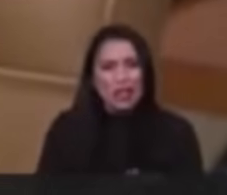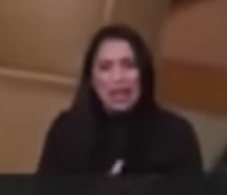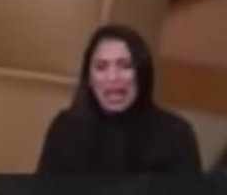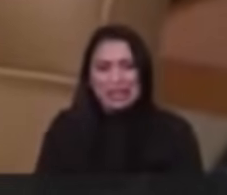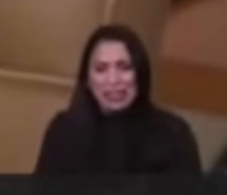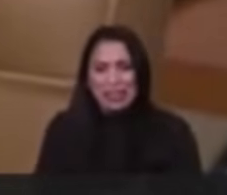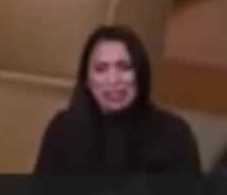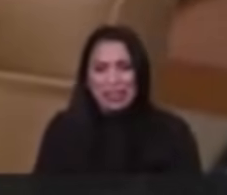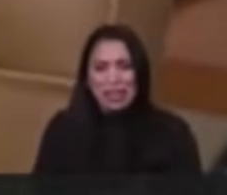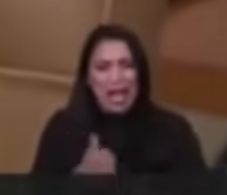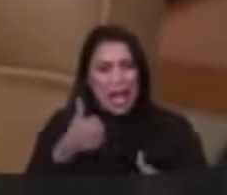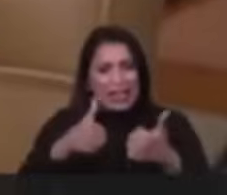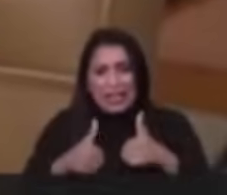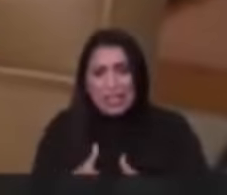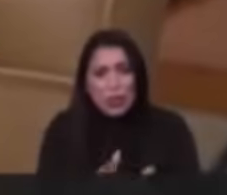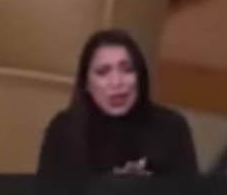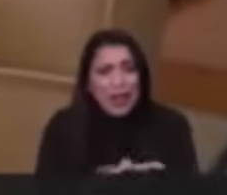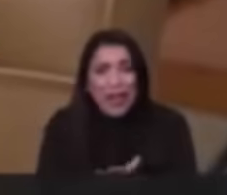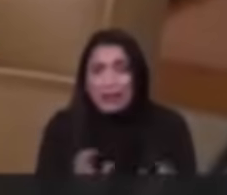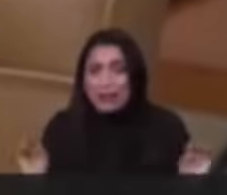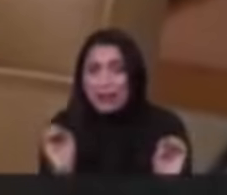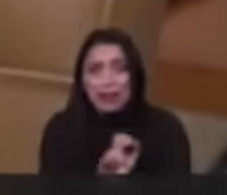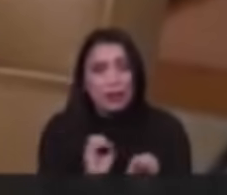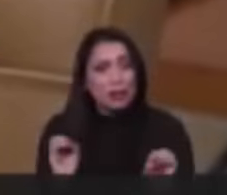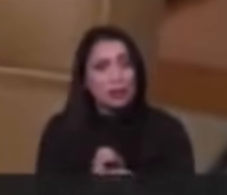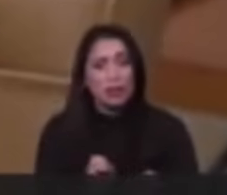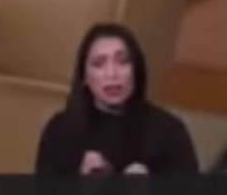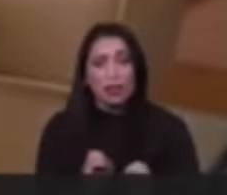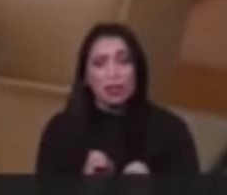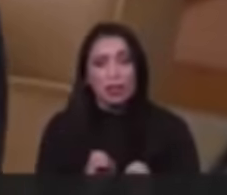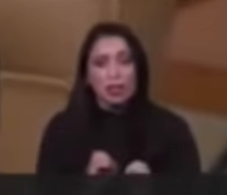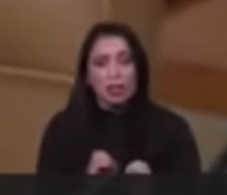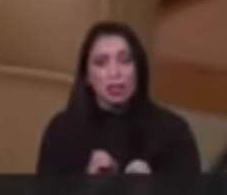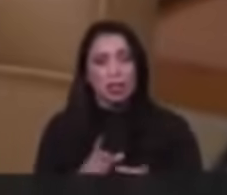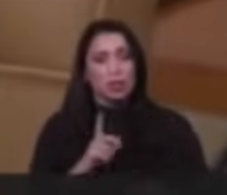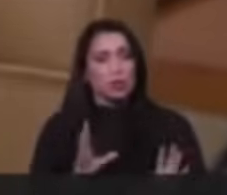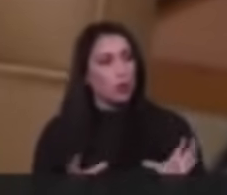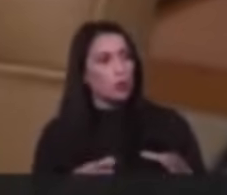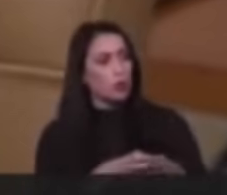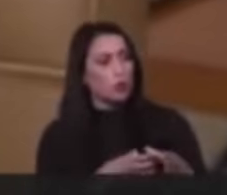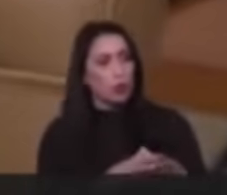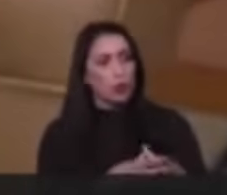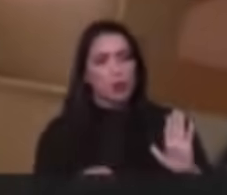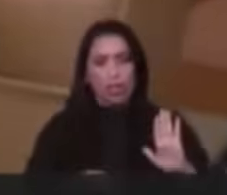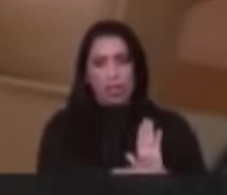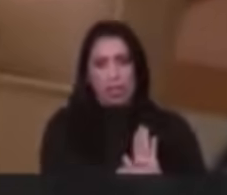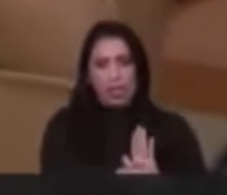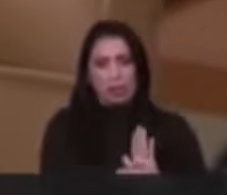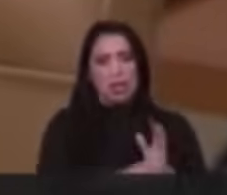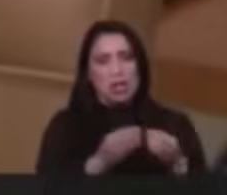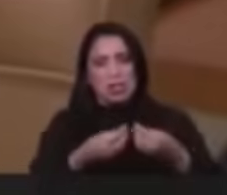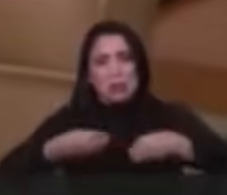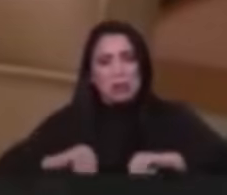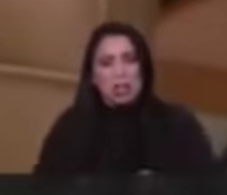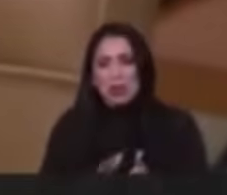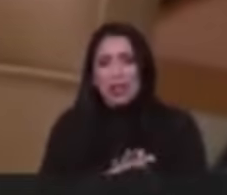analisou nada, absolutamente nada, não analisou associação criminosa, não analisou dano,